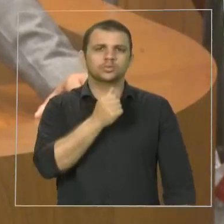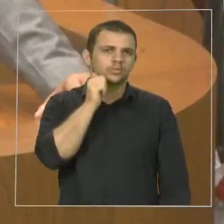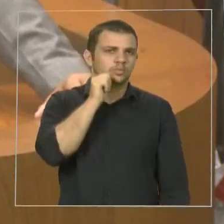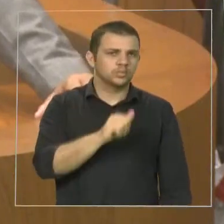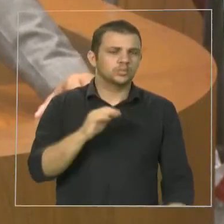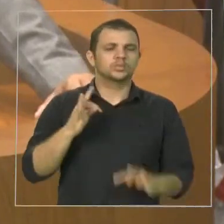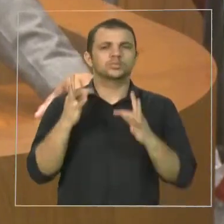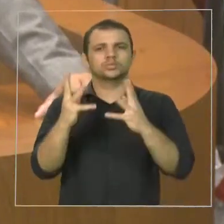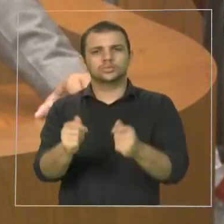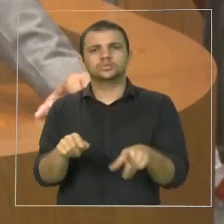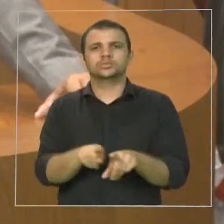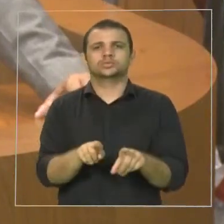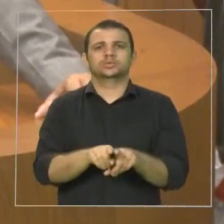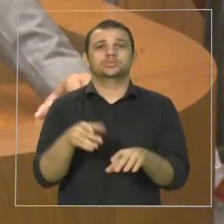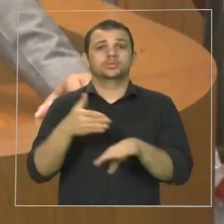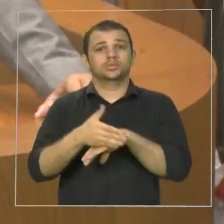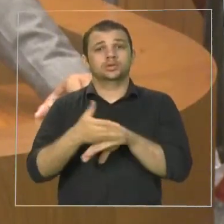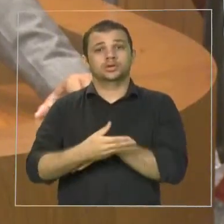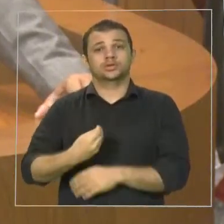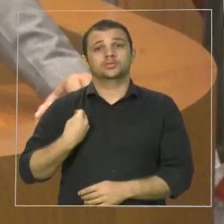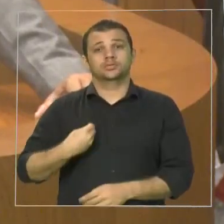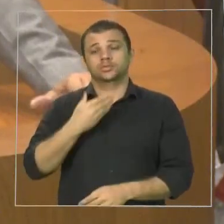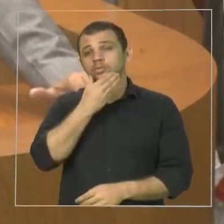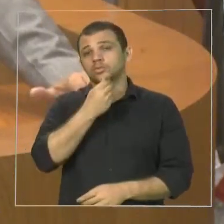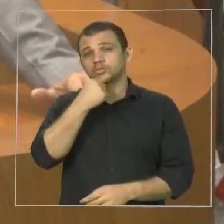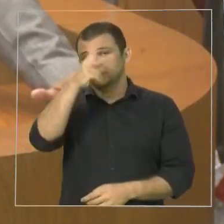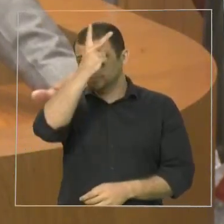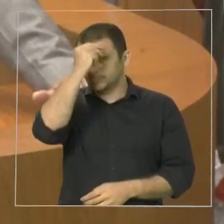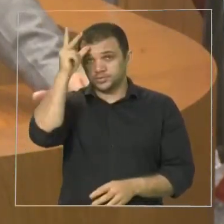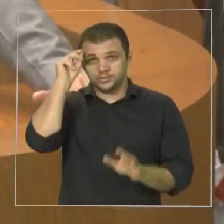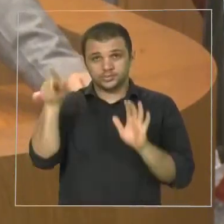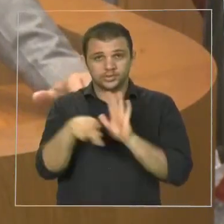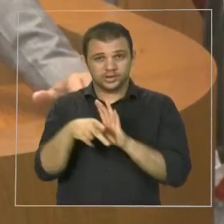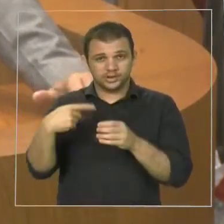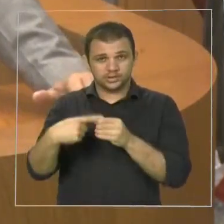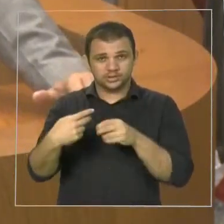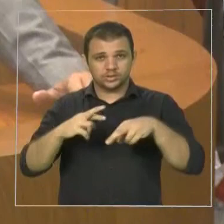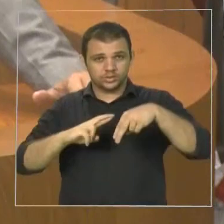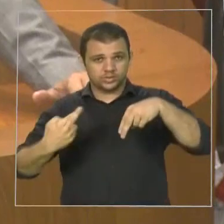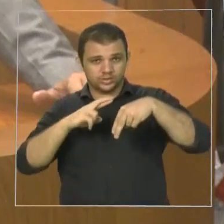prefeito de Nina Rodrigues da Iara,